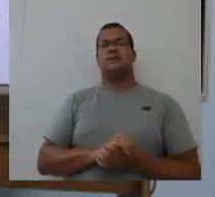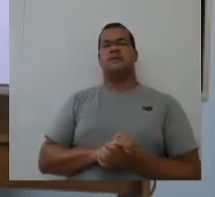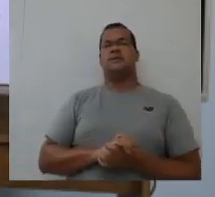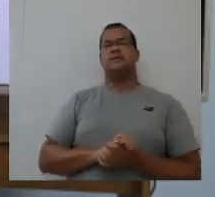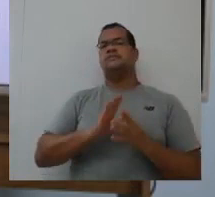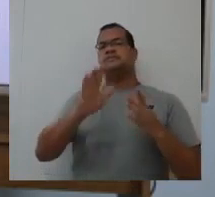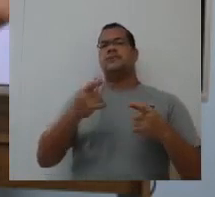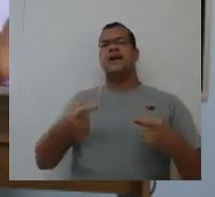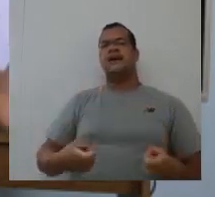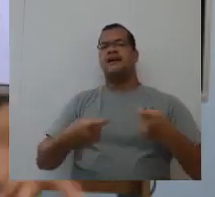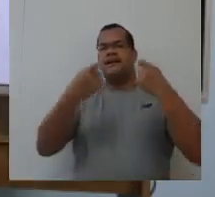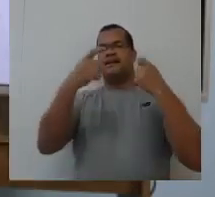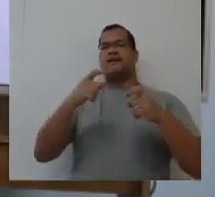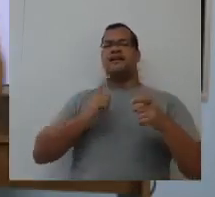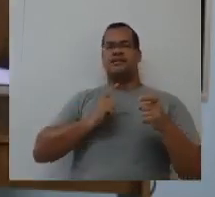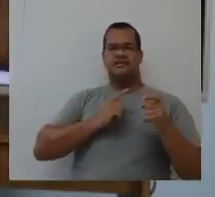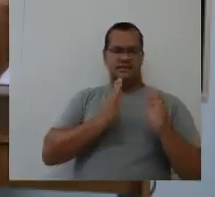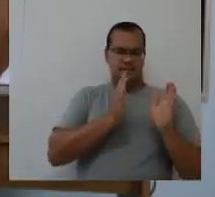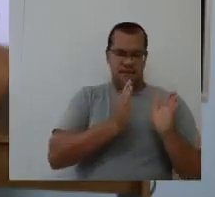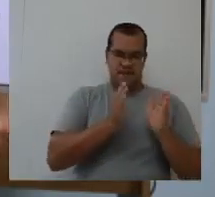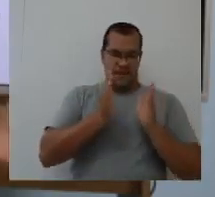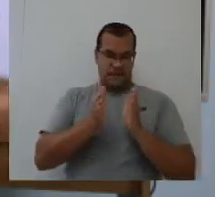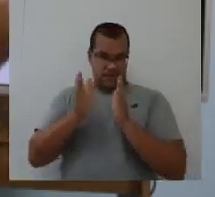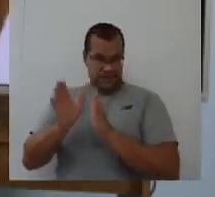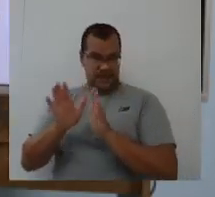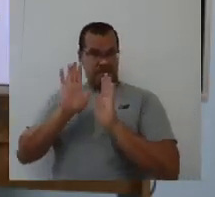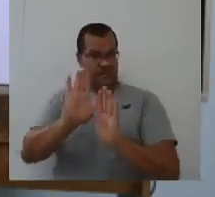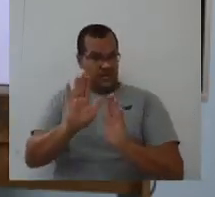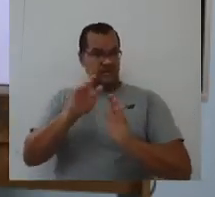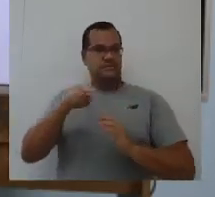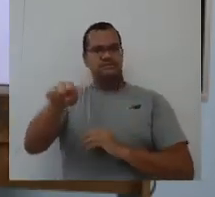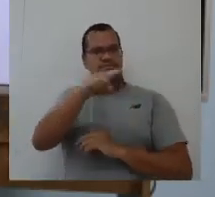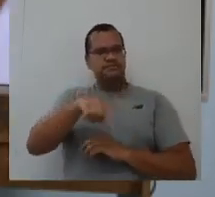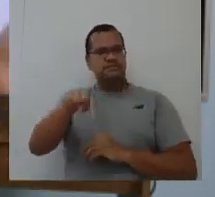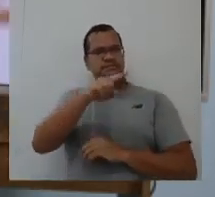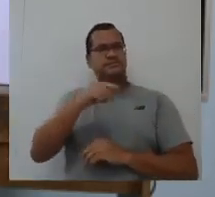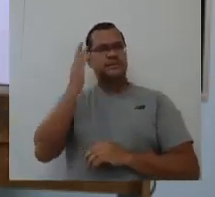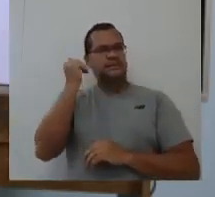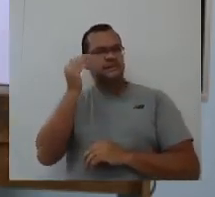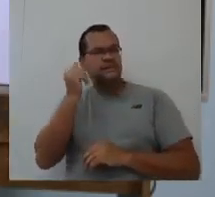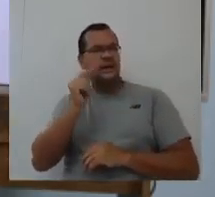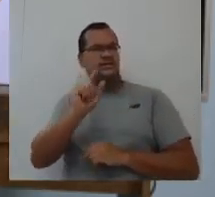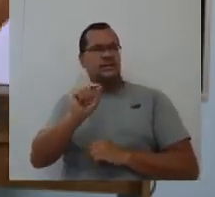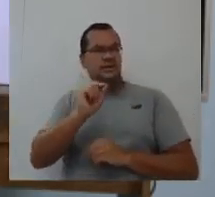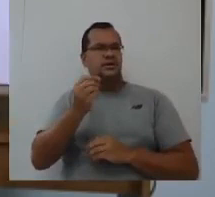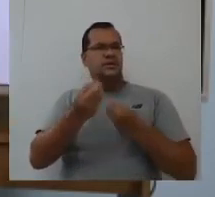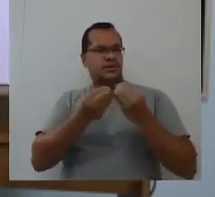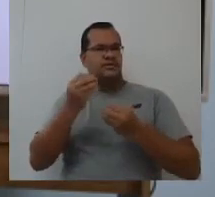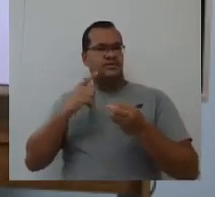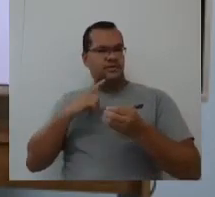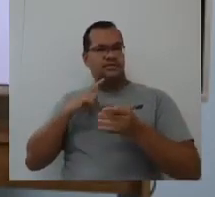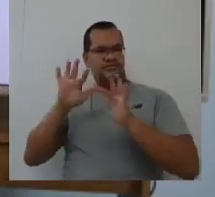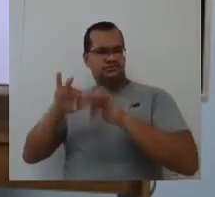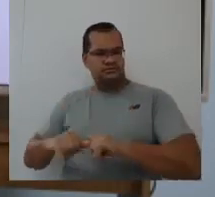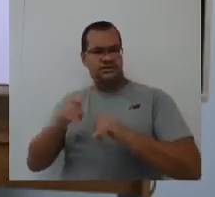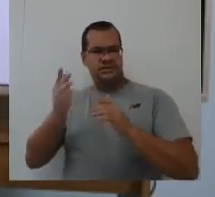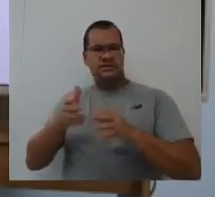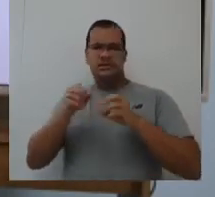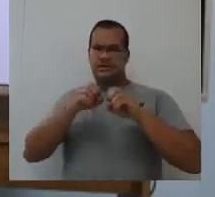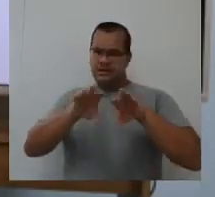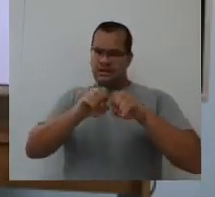Ela foi dividida em algumas etapas, mas aí a gente sabe do desfecho, porque já foi trazido na aula